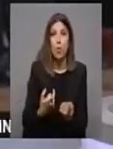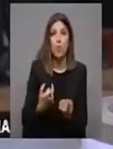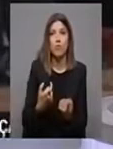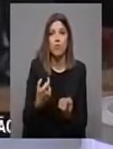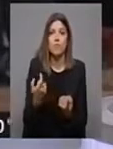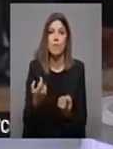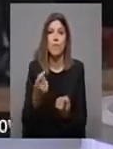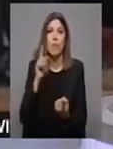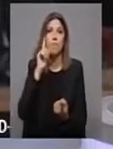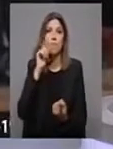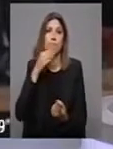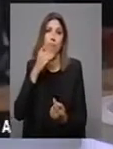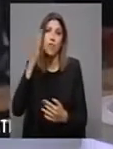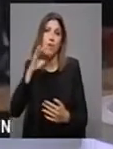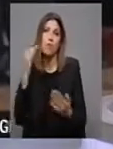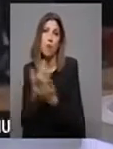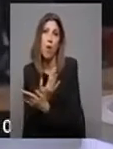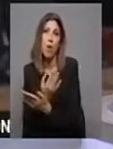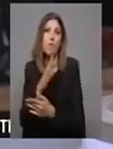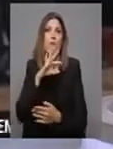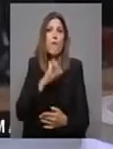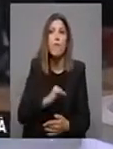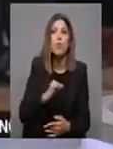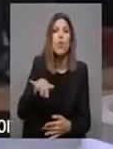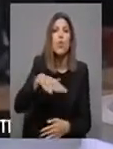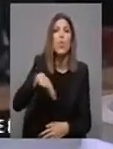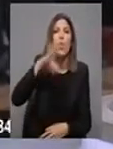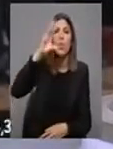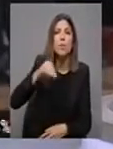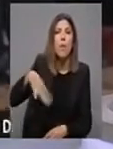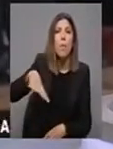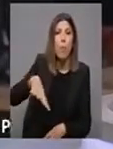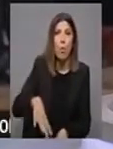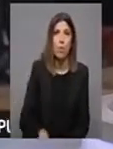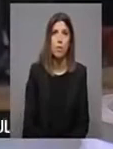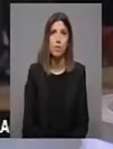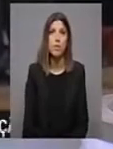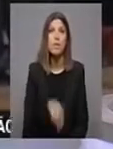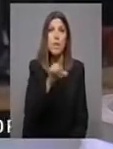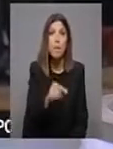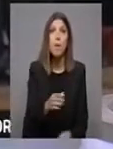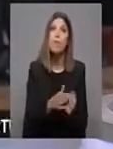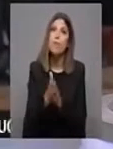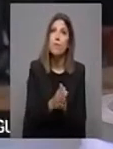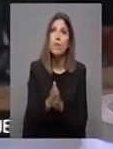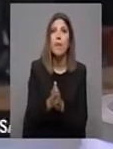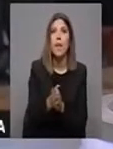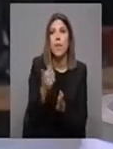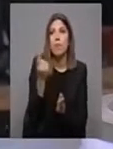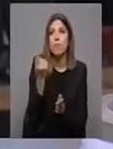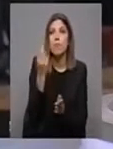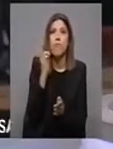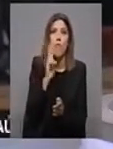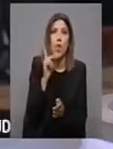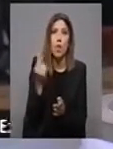lado, a prevenção de incêndios, a reorganização do território, dar-lhe valor económico até à sua própria propriedade, é isso que nós pretendemos com